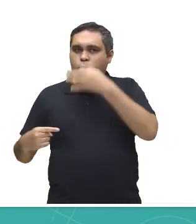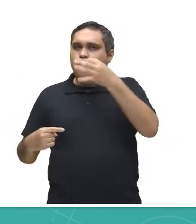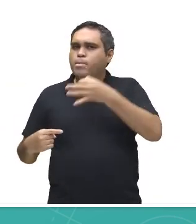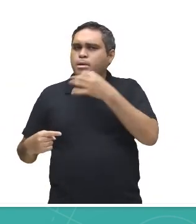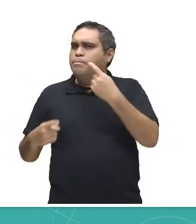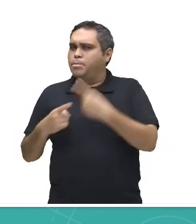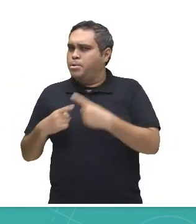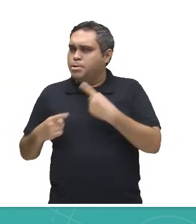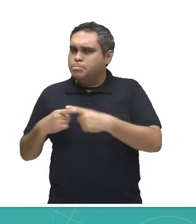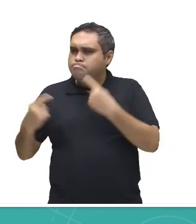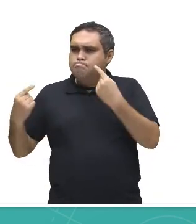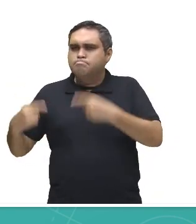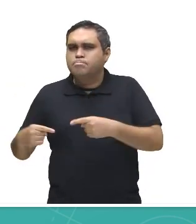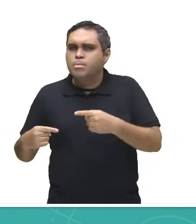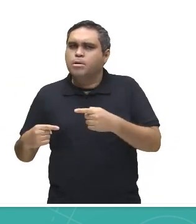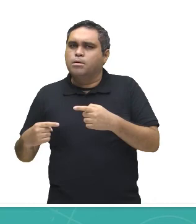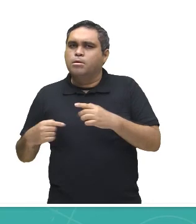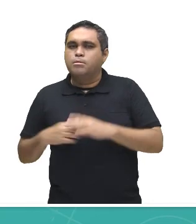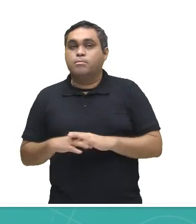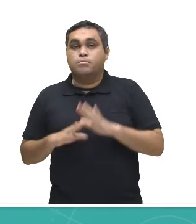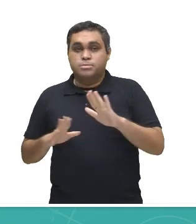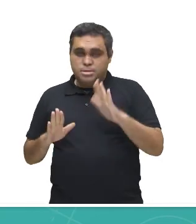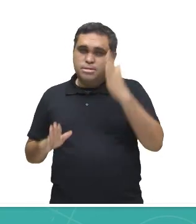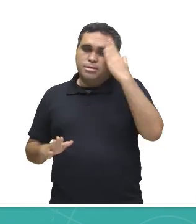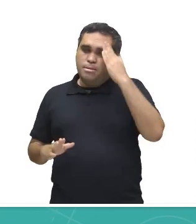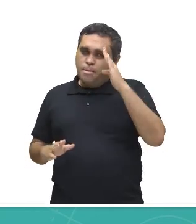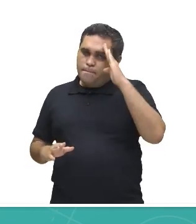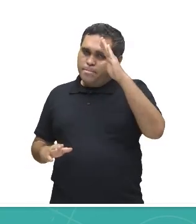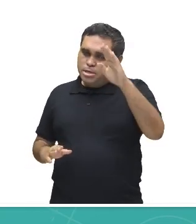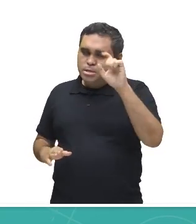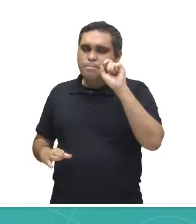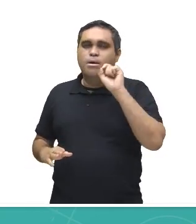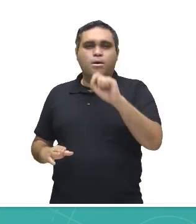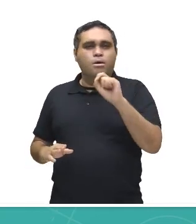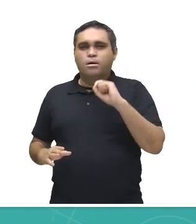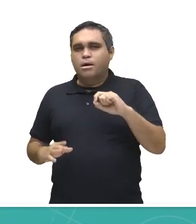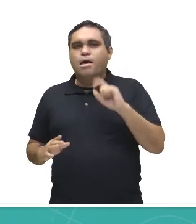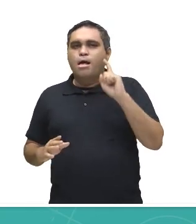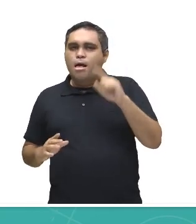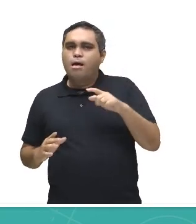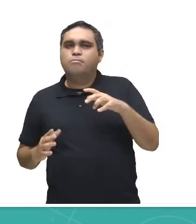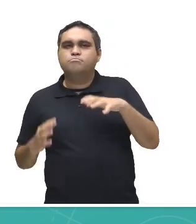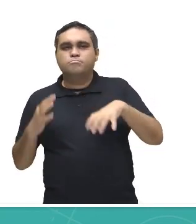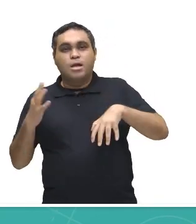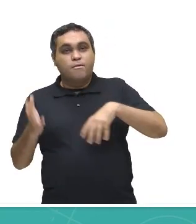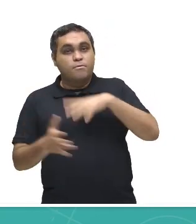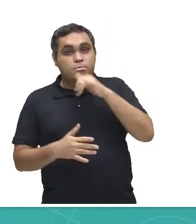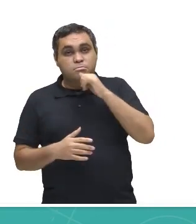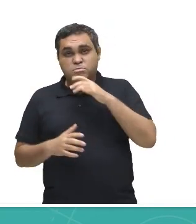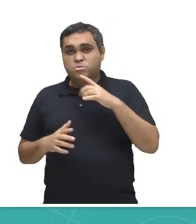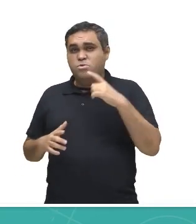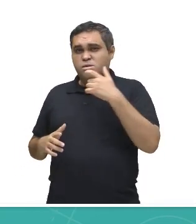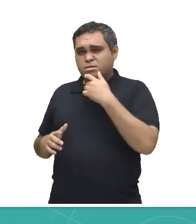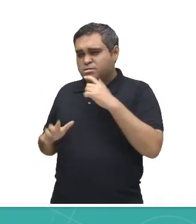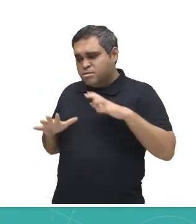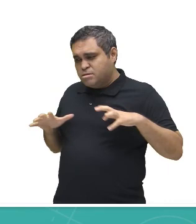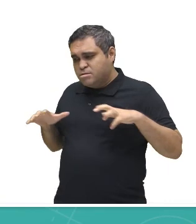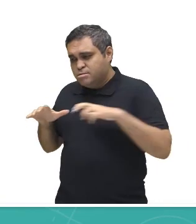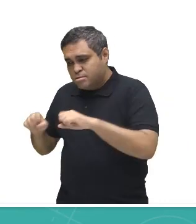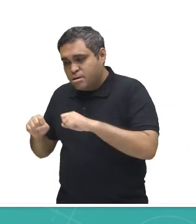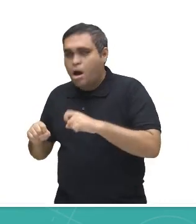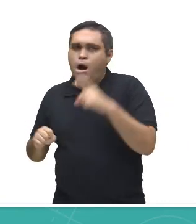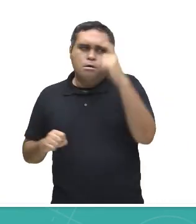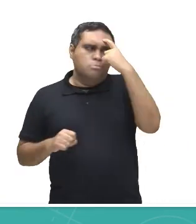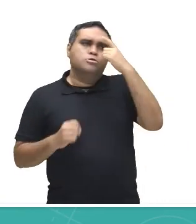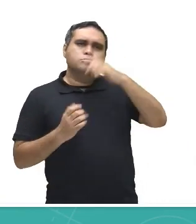o principal motivo do conflito vai ser a revolta contra essa dominação dos ingleses